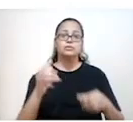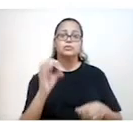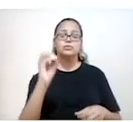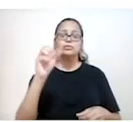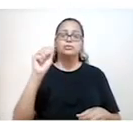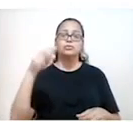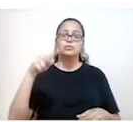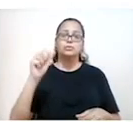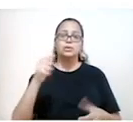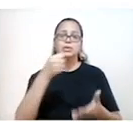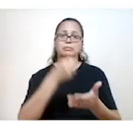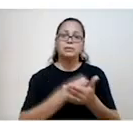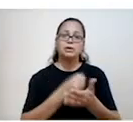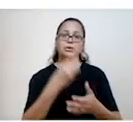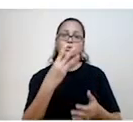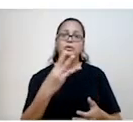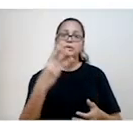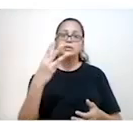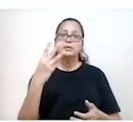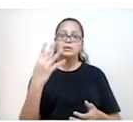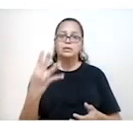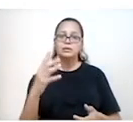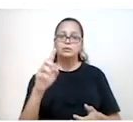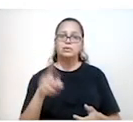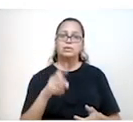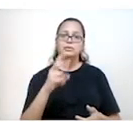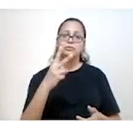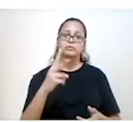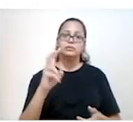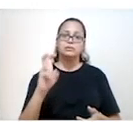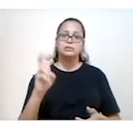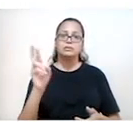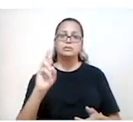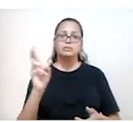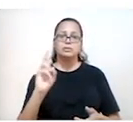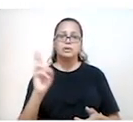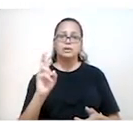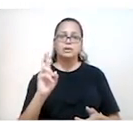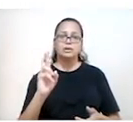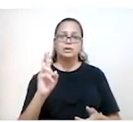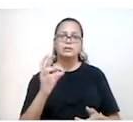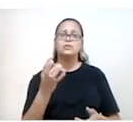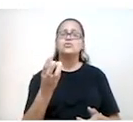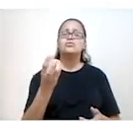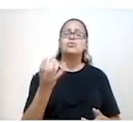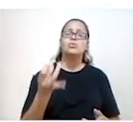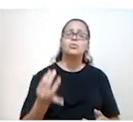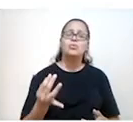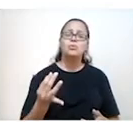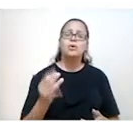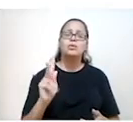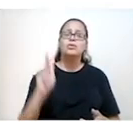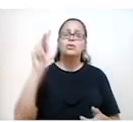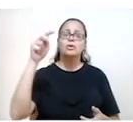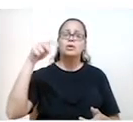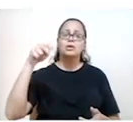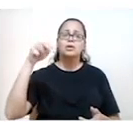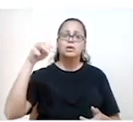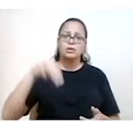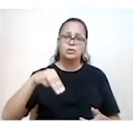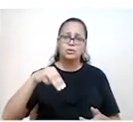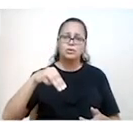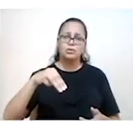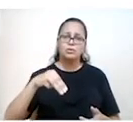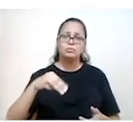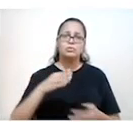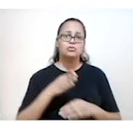táxi. Quantos quilômetros foram percorridos no trajeto de Joana? Então aqui, o exercício ele deu o preço e ele quer